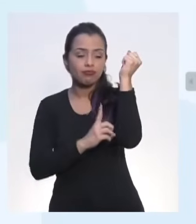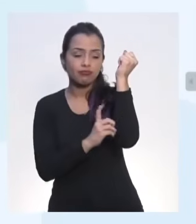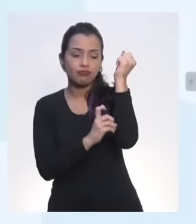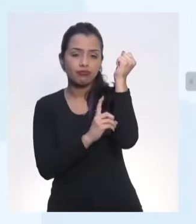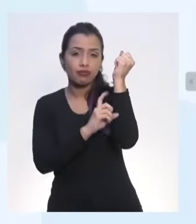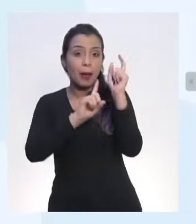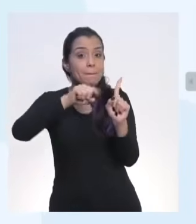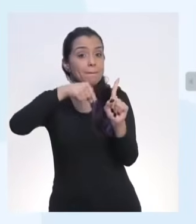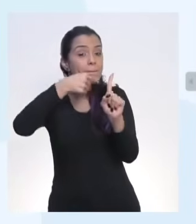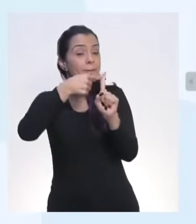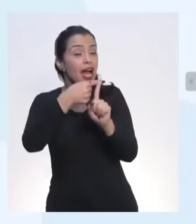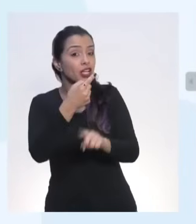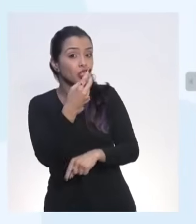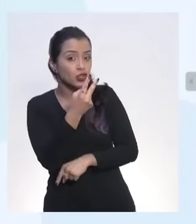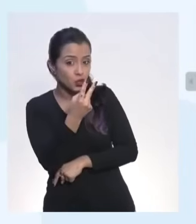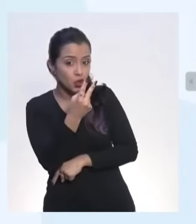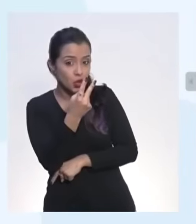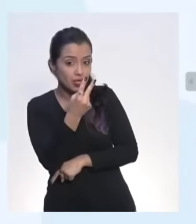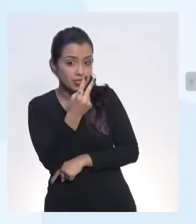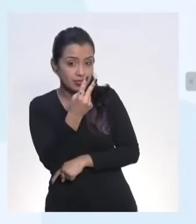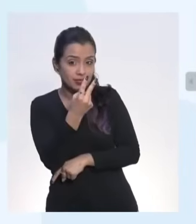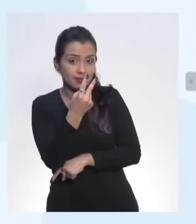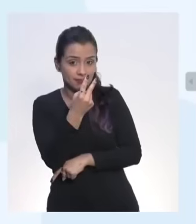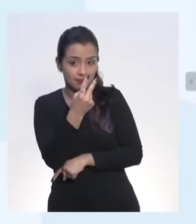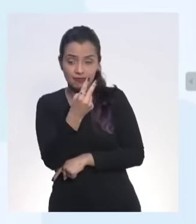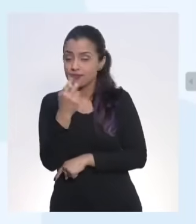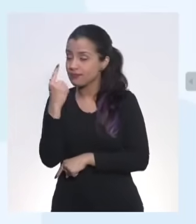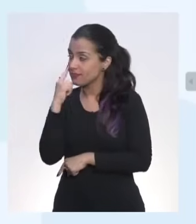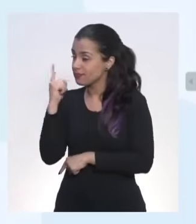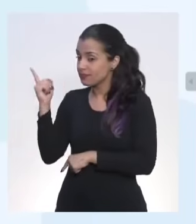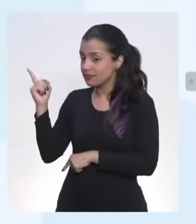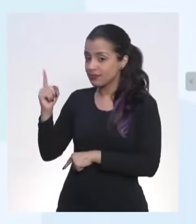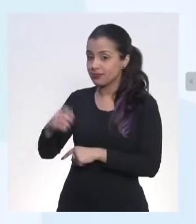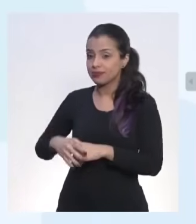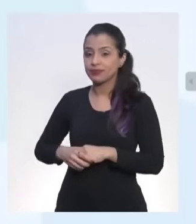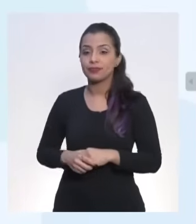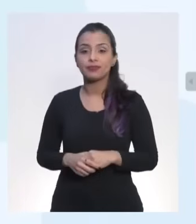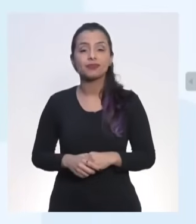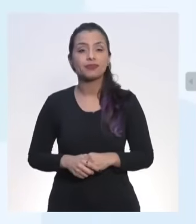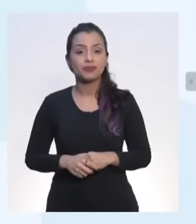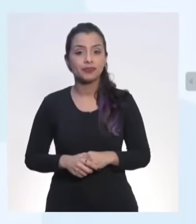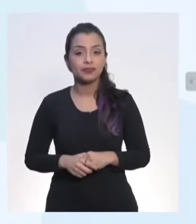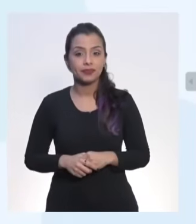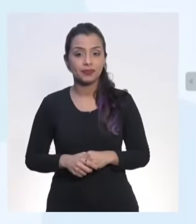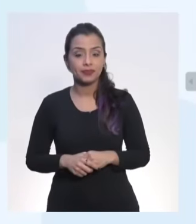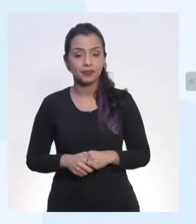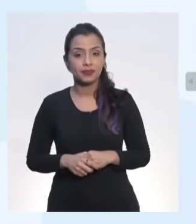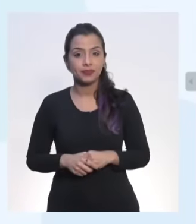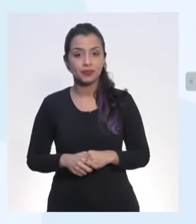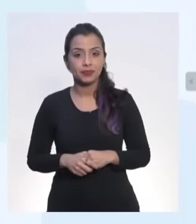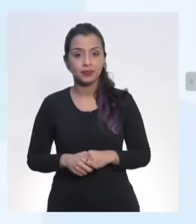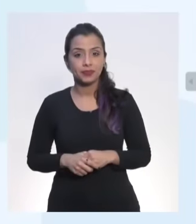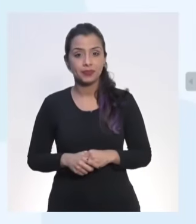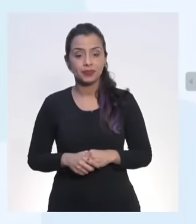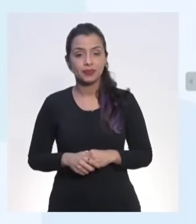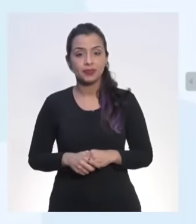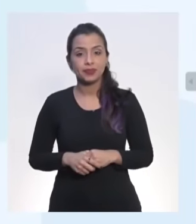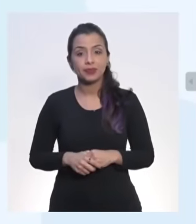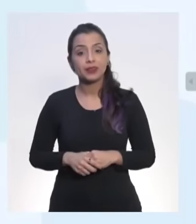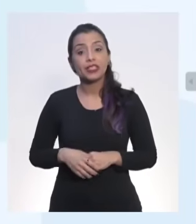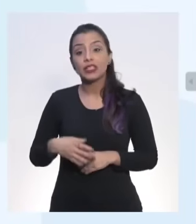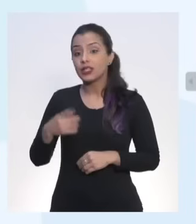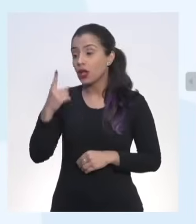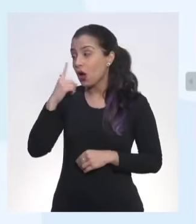ela parou. Isso, então eu paro aqui no 4. Beleza. Só que ela desce 1. Então aqui, ó, no terceiro dia eu parei nos